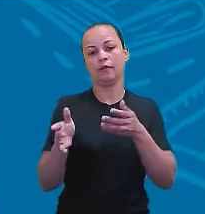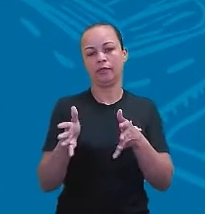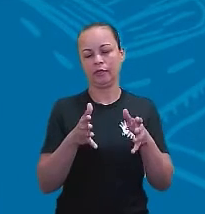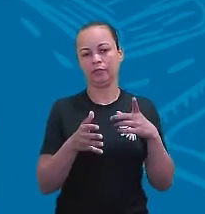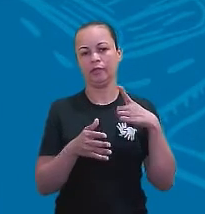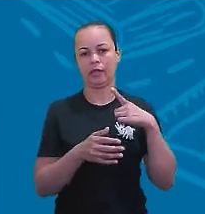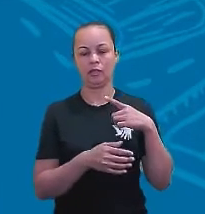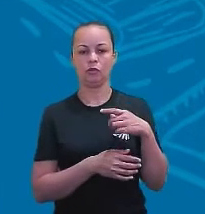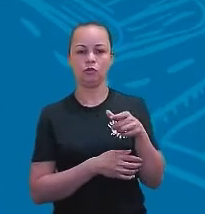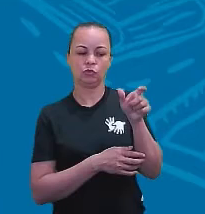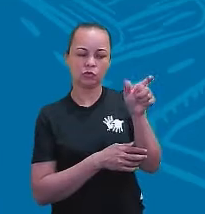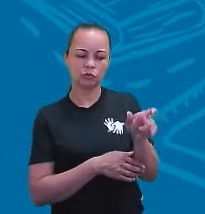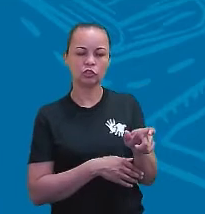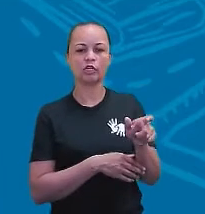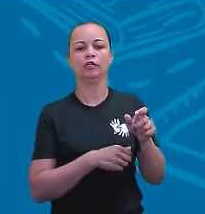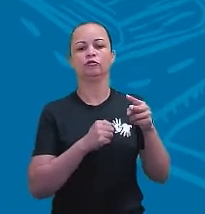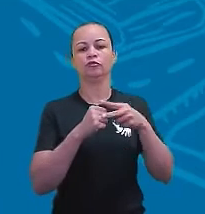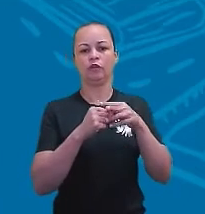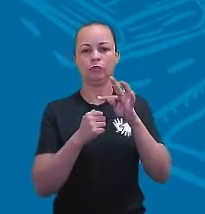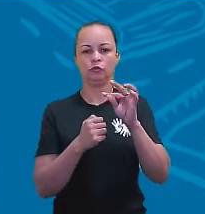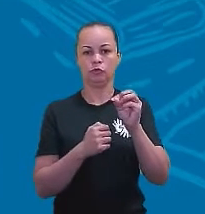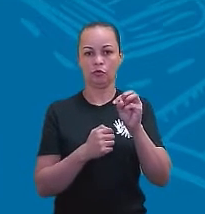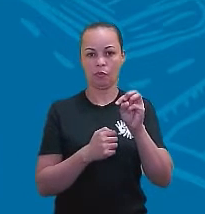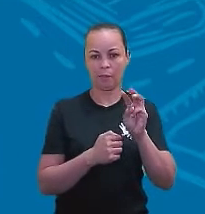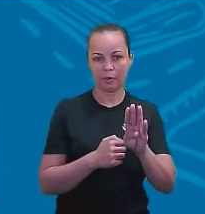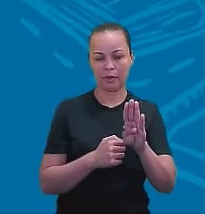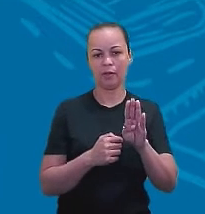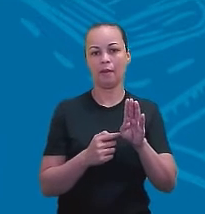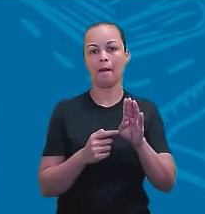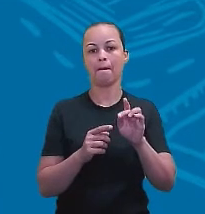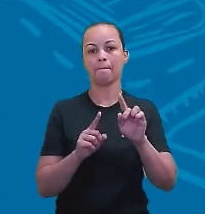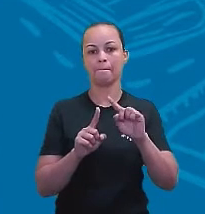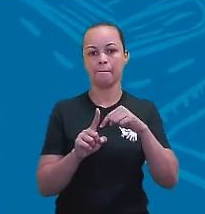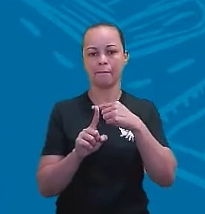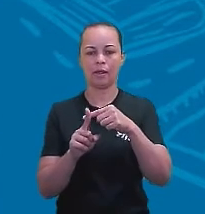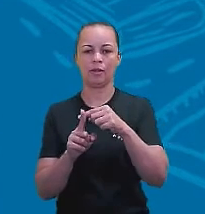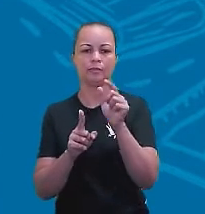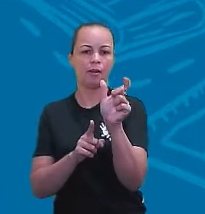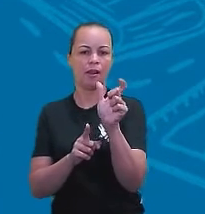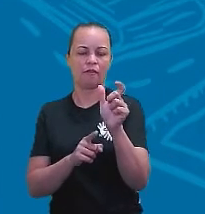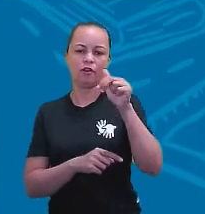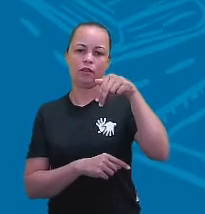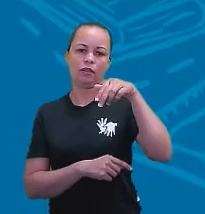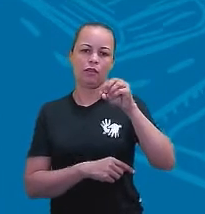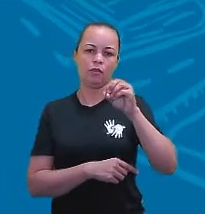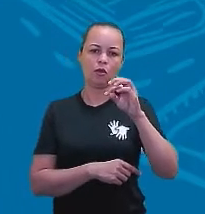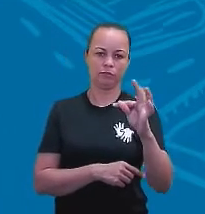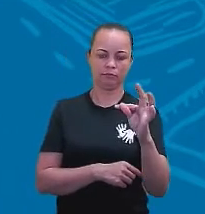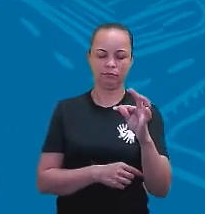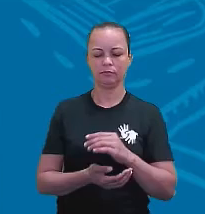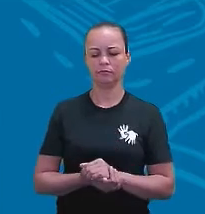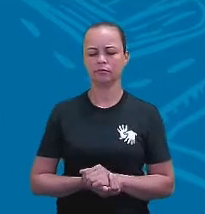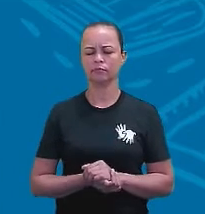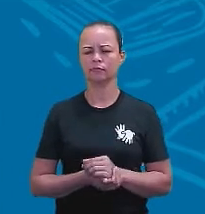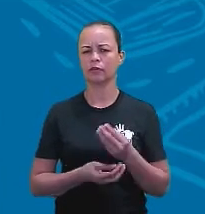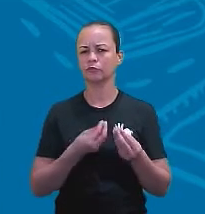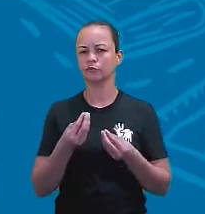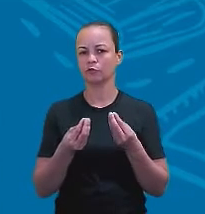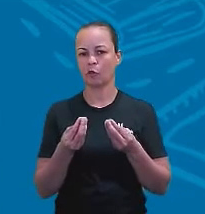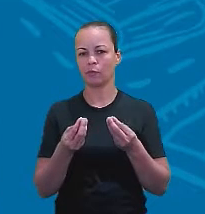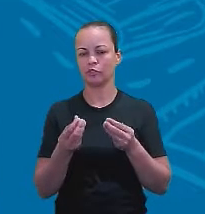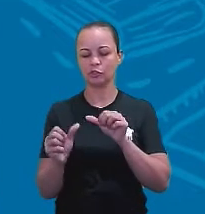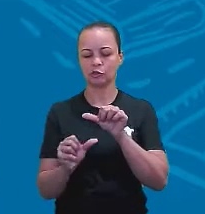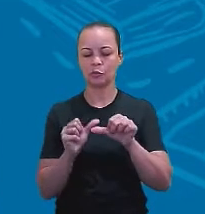o pronome, o verbo to be, mais a palavra not. Mas se a gente contrair, como é que fica isso aí?